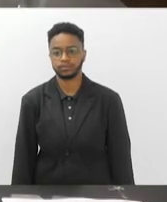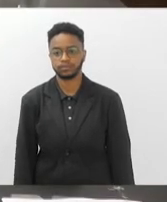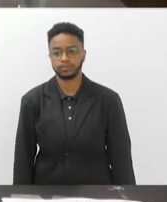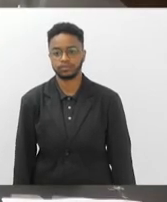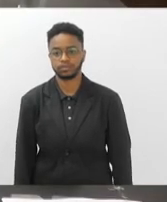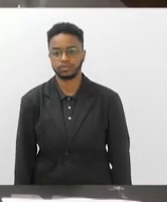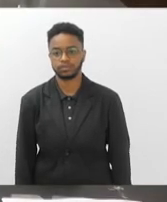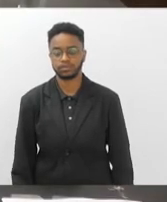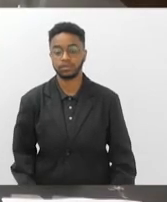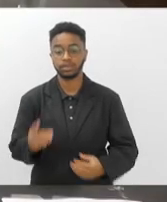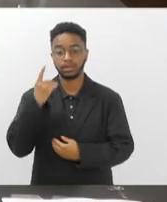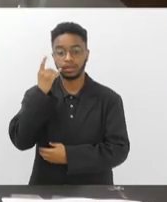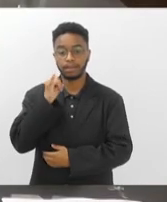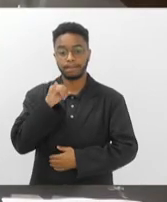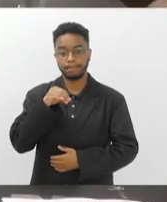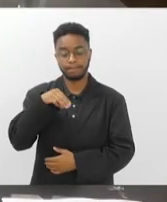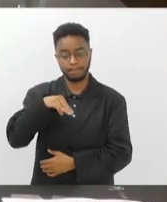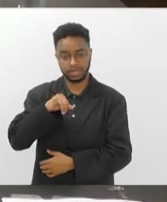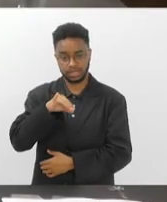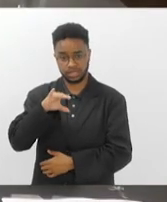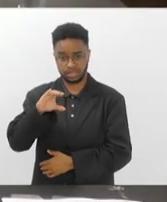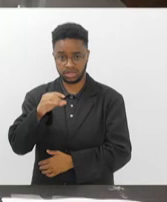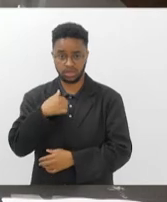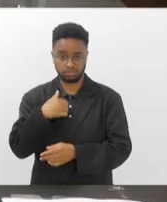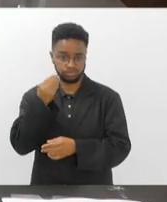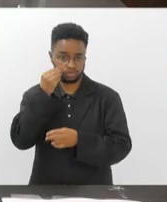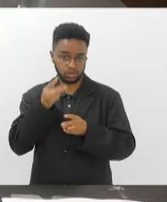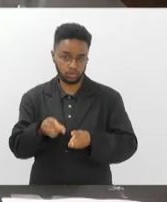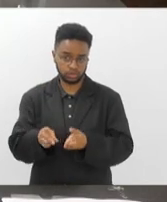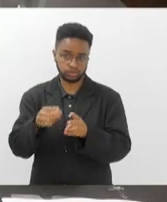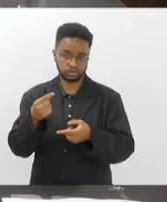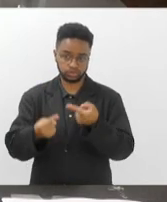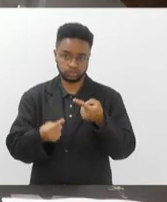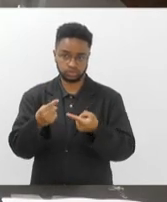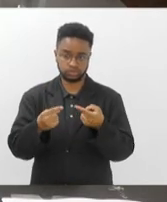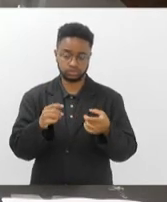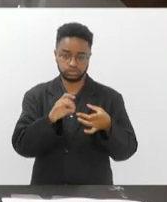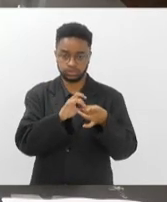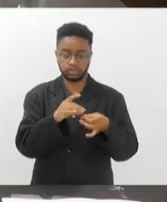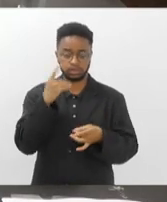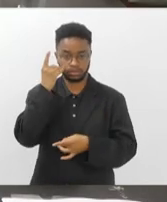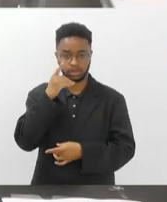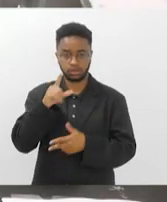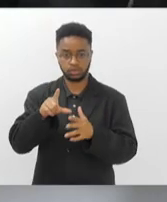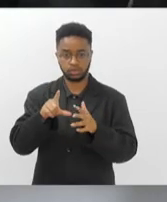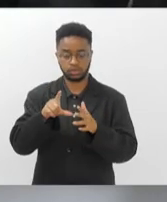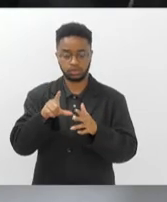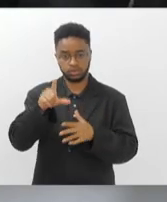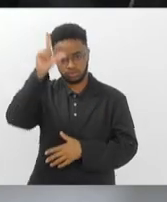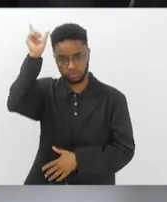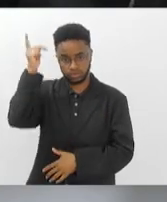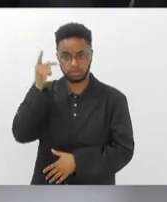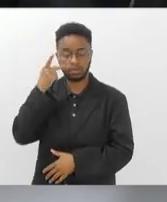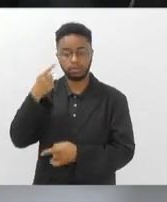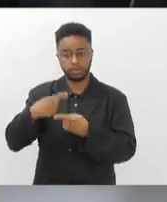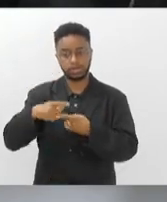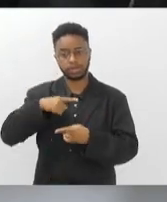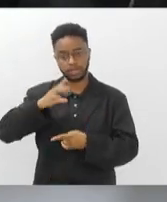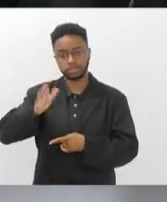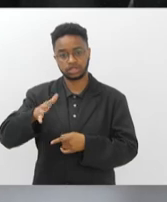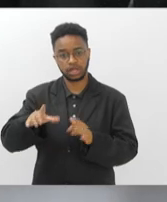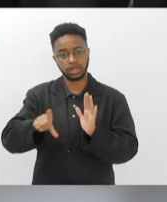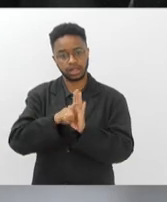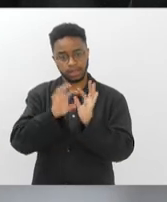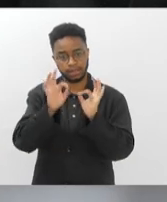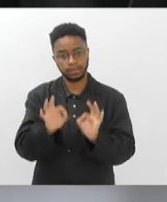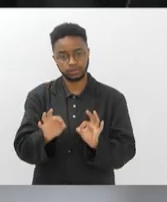entendeu? Deputado Mink, se me permite, ainda na discussão embalada pelo deputado Luiz Paulo, é criar uma lei mesmo, com edital aberto num